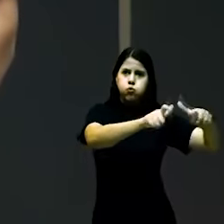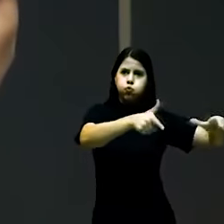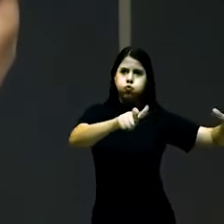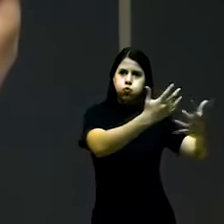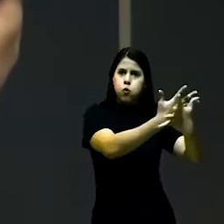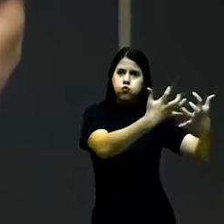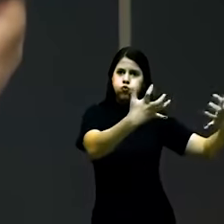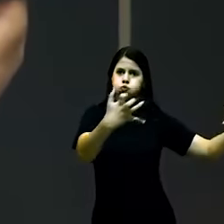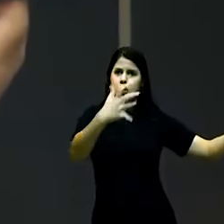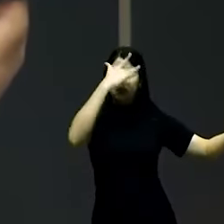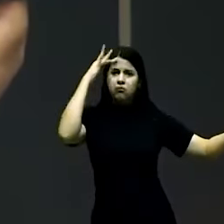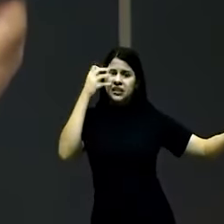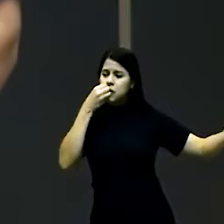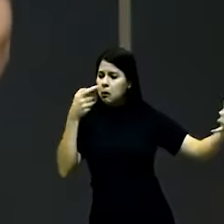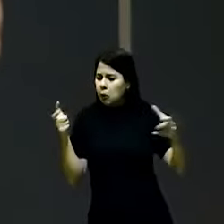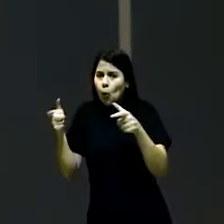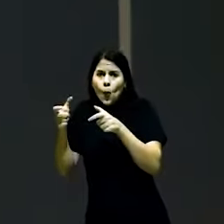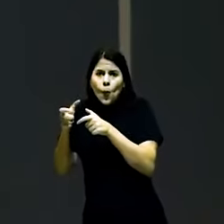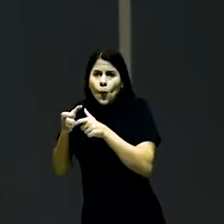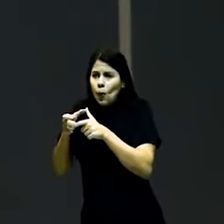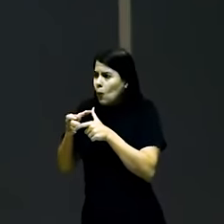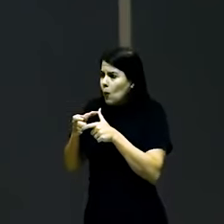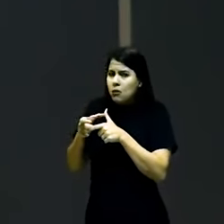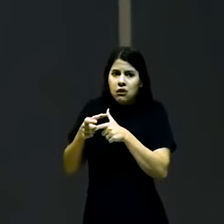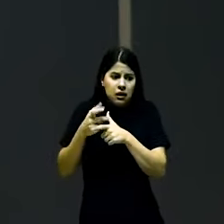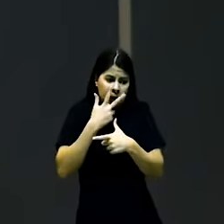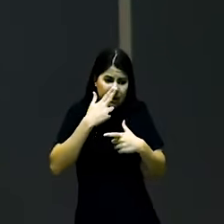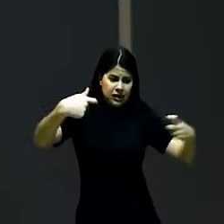E às vezes nós somos ameaçados.